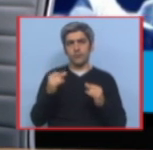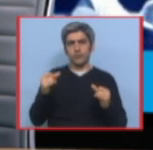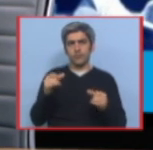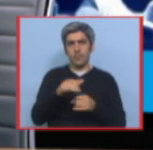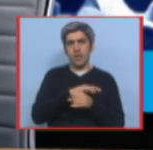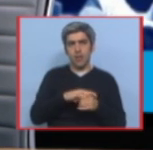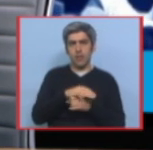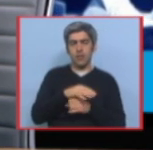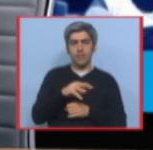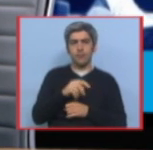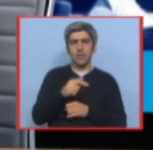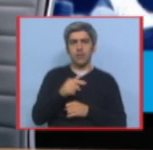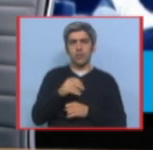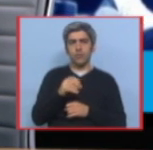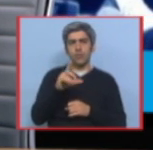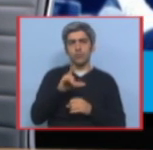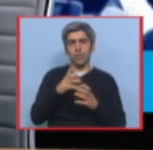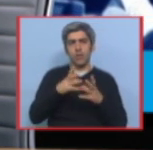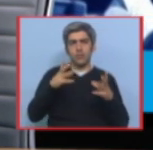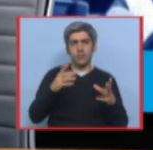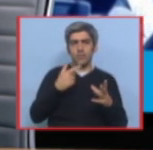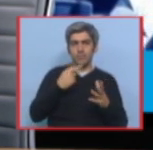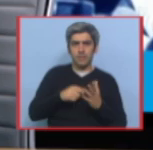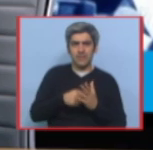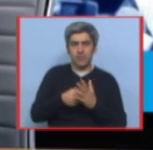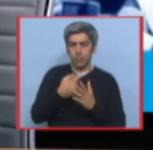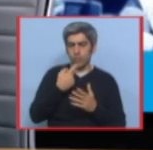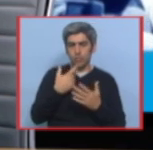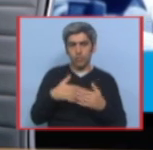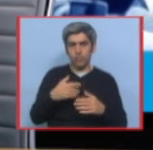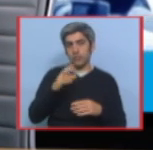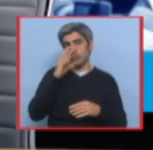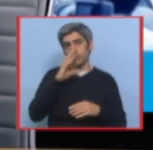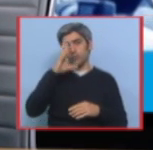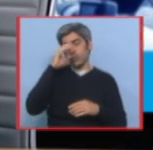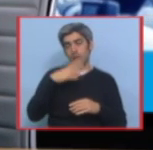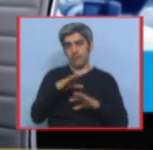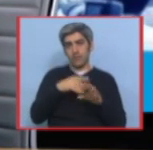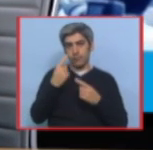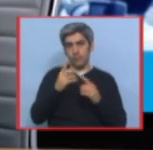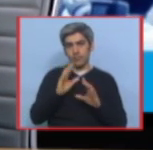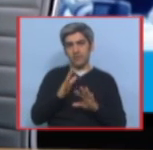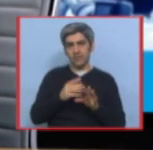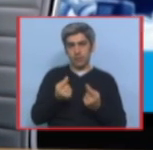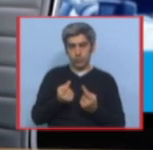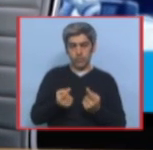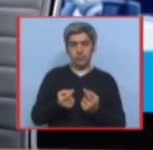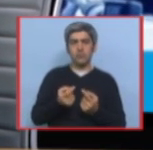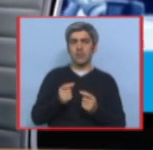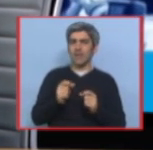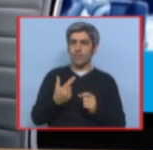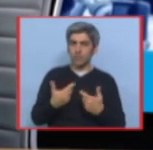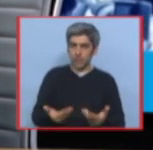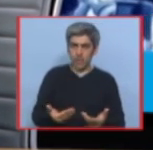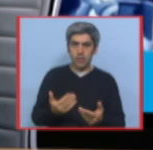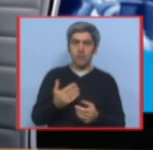área metropolitana, têm muita pressão. E é aqui que, se o Governo quer fazer alguma coisa, tem de atuar. E tem de atuar